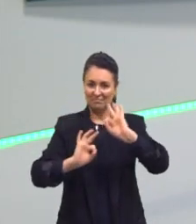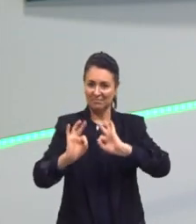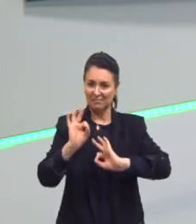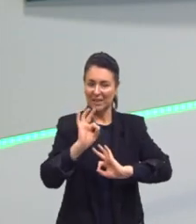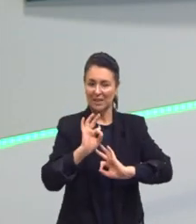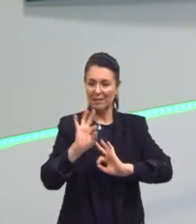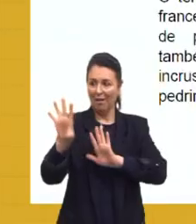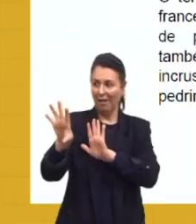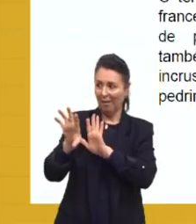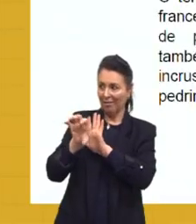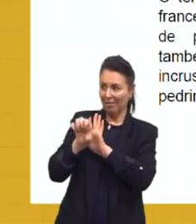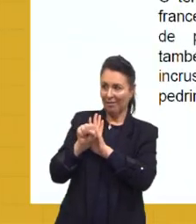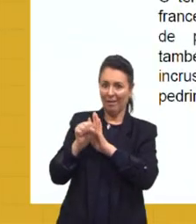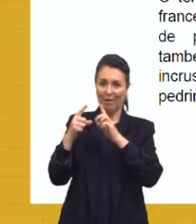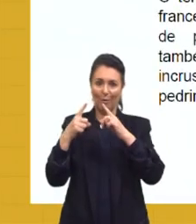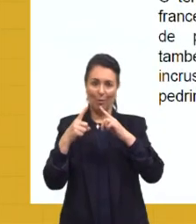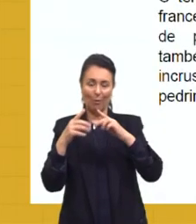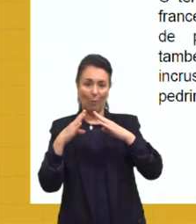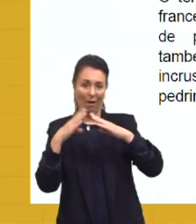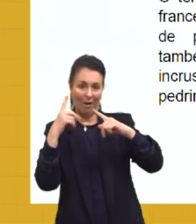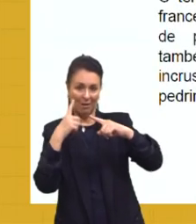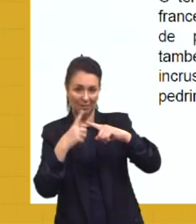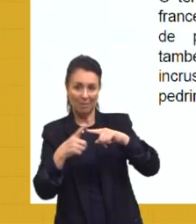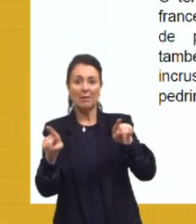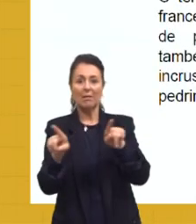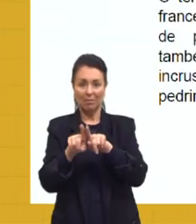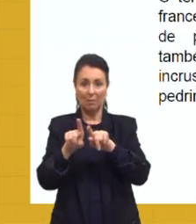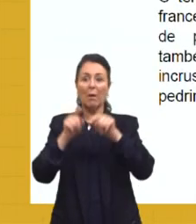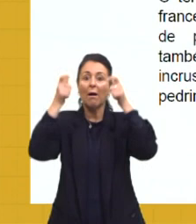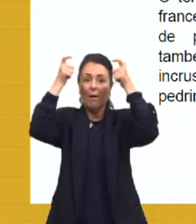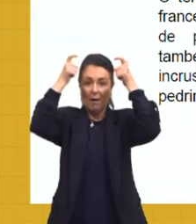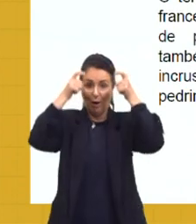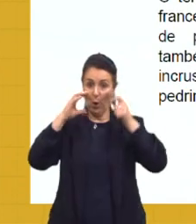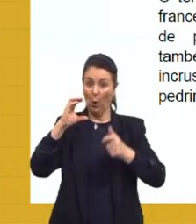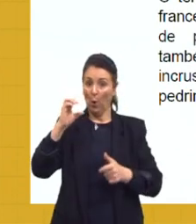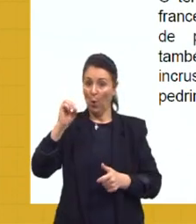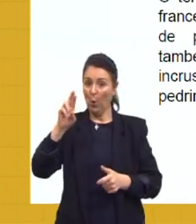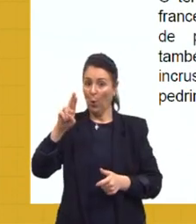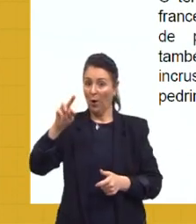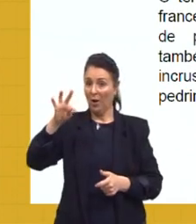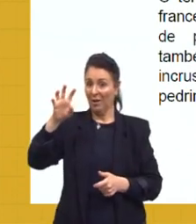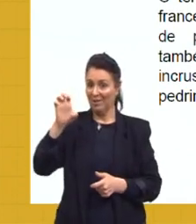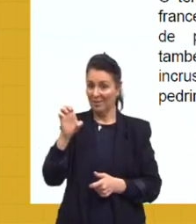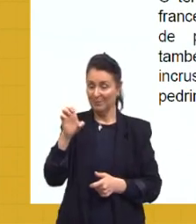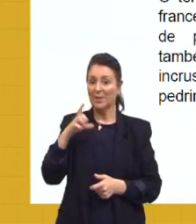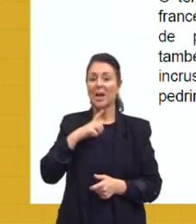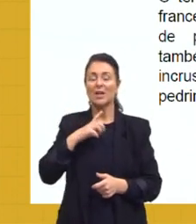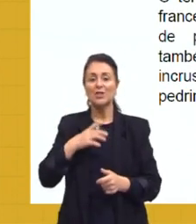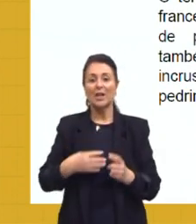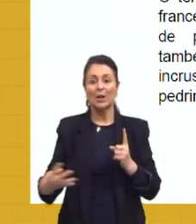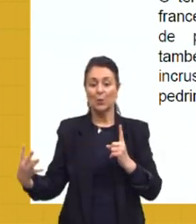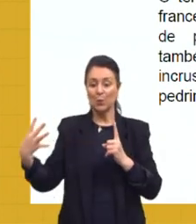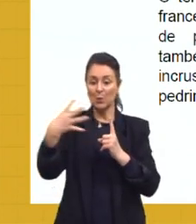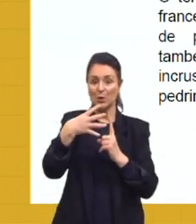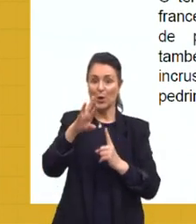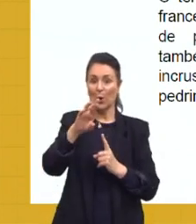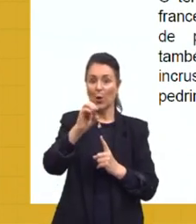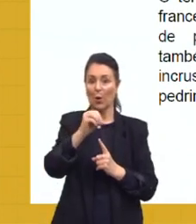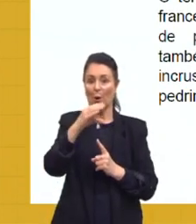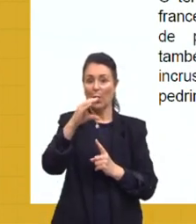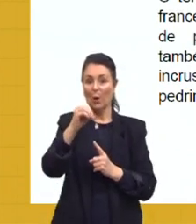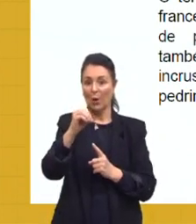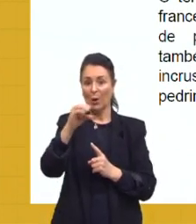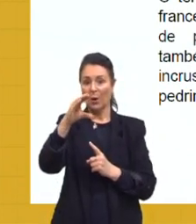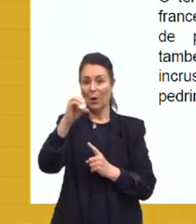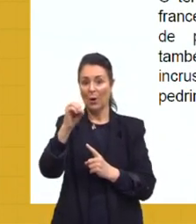se ele atraiu a igreja Claro que ele também atrai a corte né E aí nós chegamos no estilo rococó que